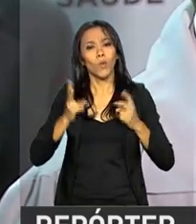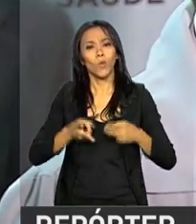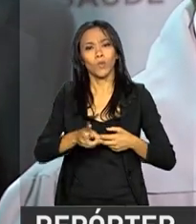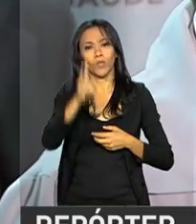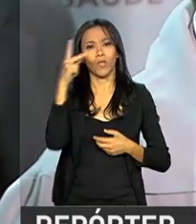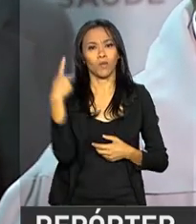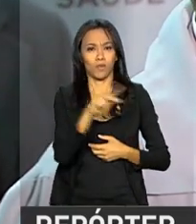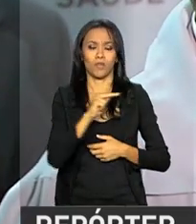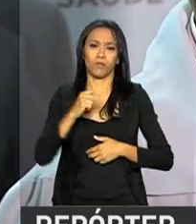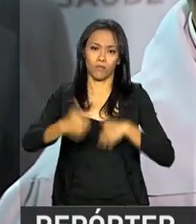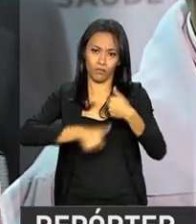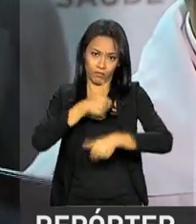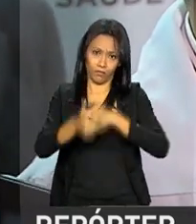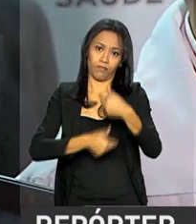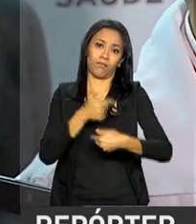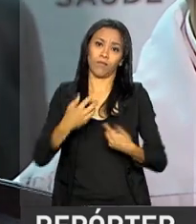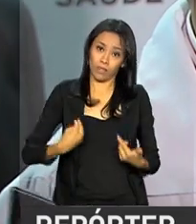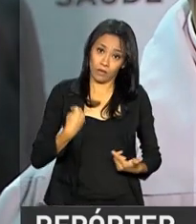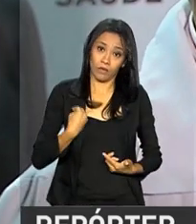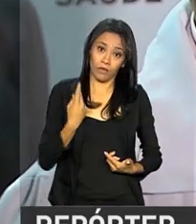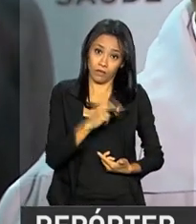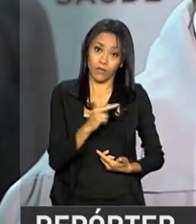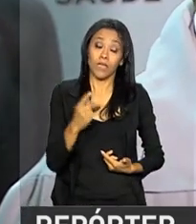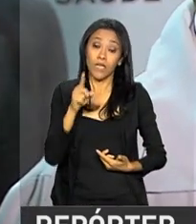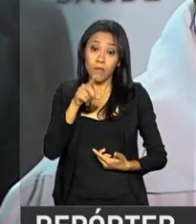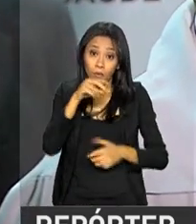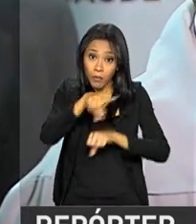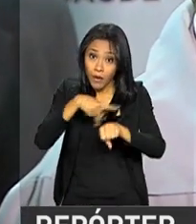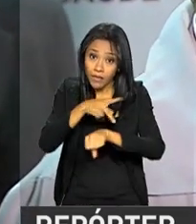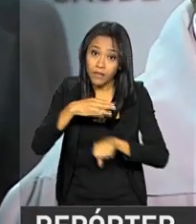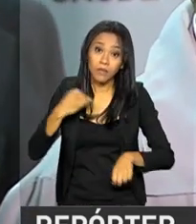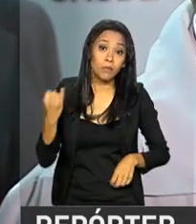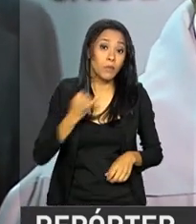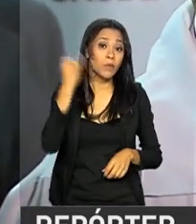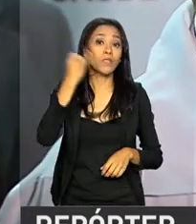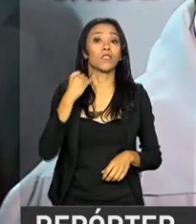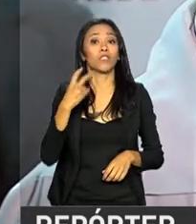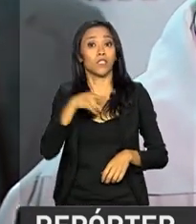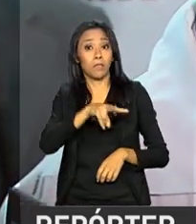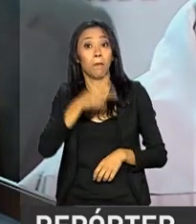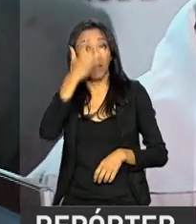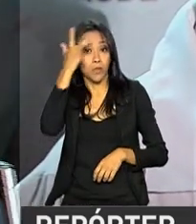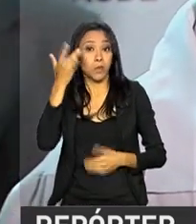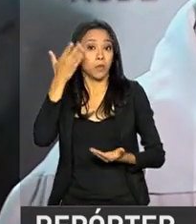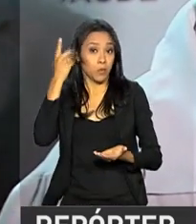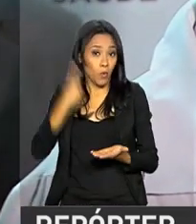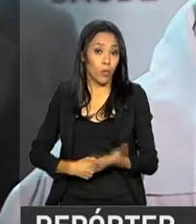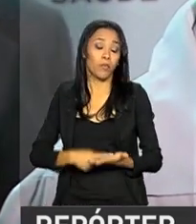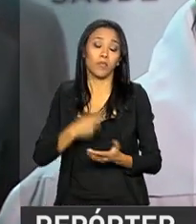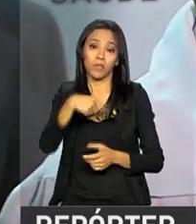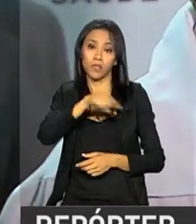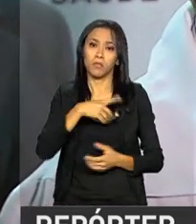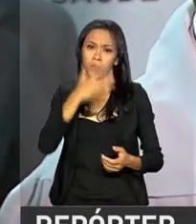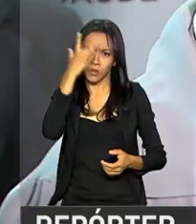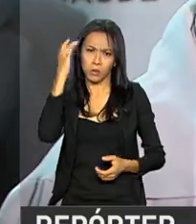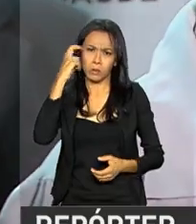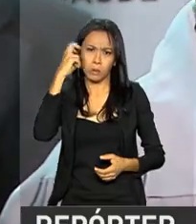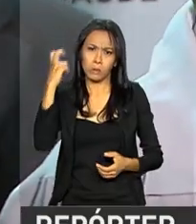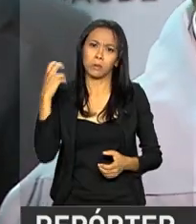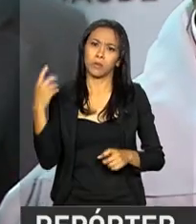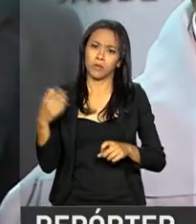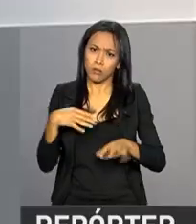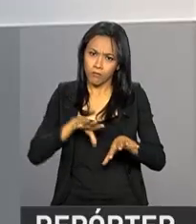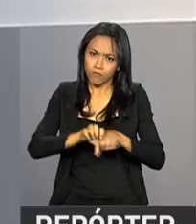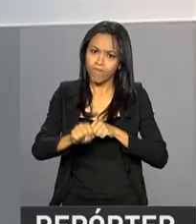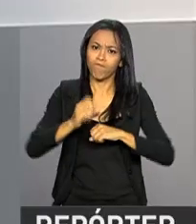de vida e para o país é importante porque temos pessoas comprometidas engajados qualificados e prontos para o